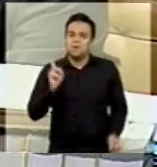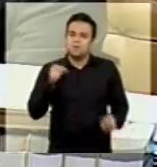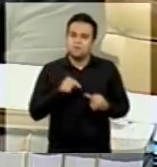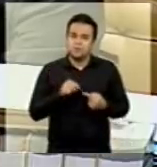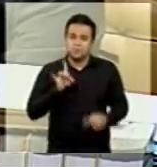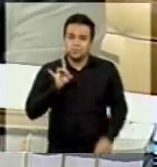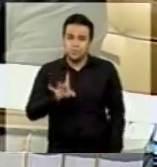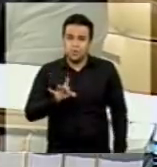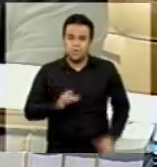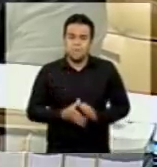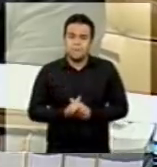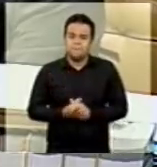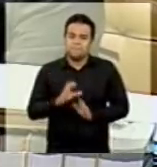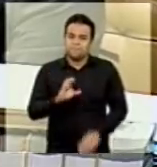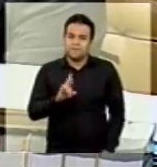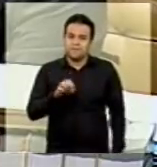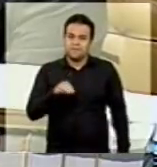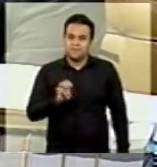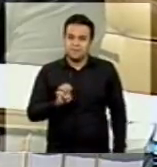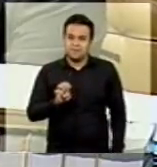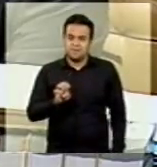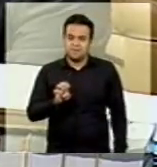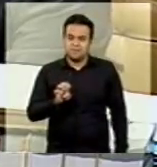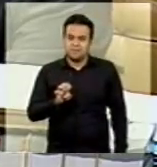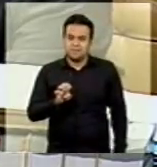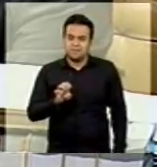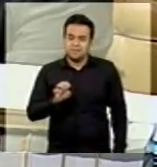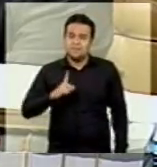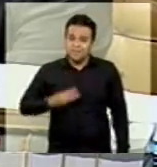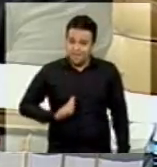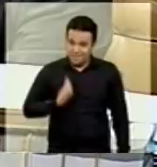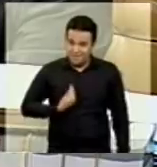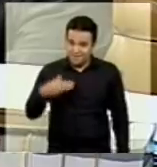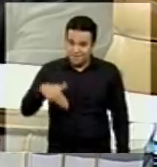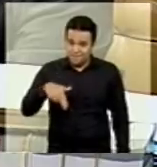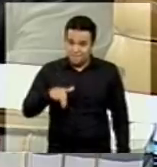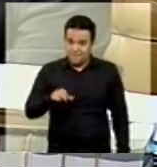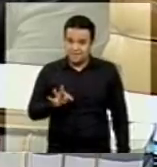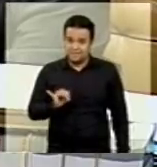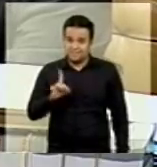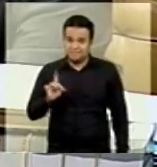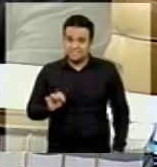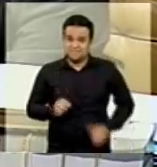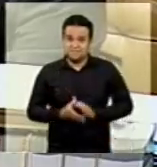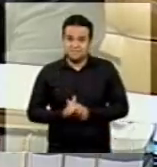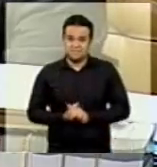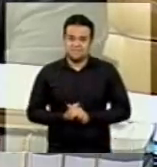apenas aos crimes cometidos durante o exercício do cargo e